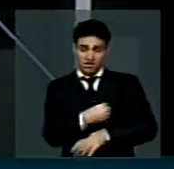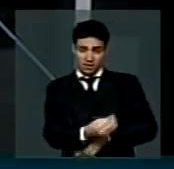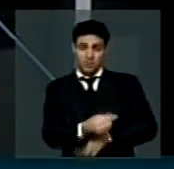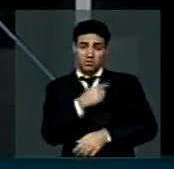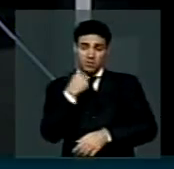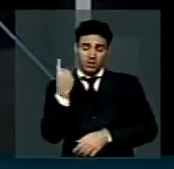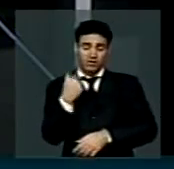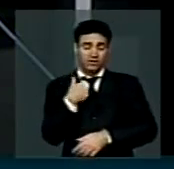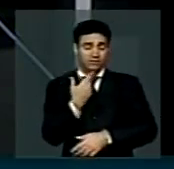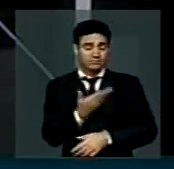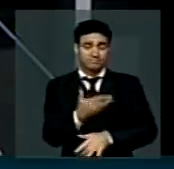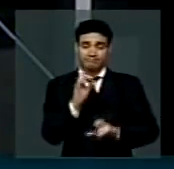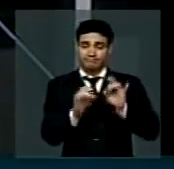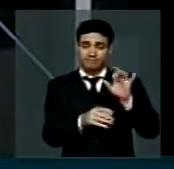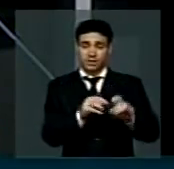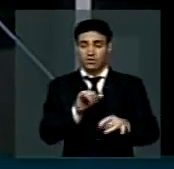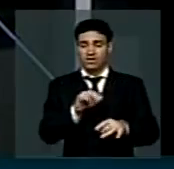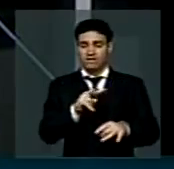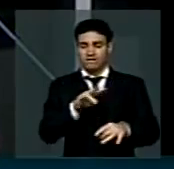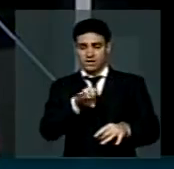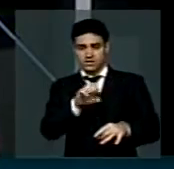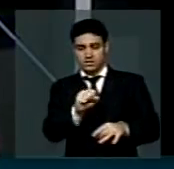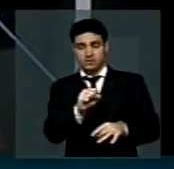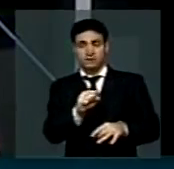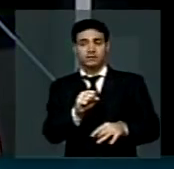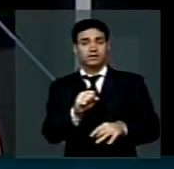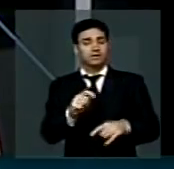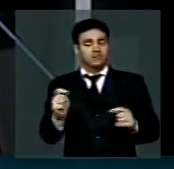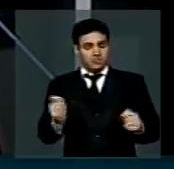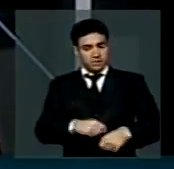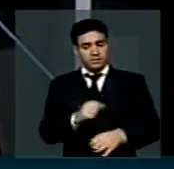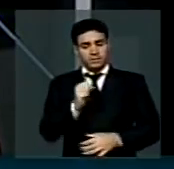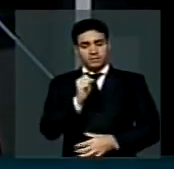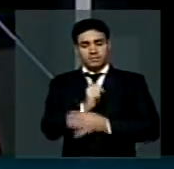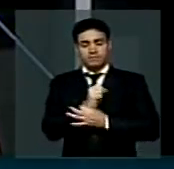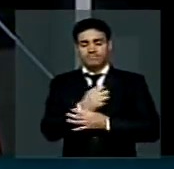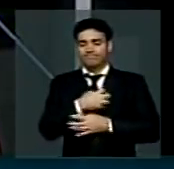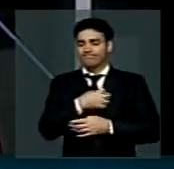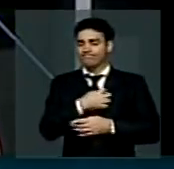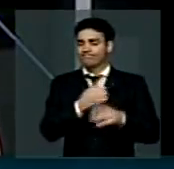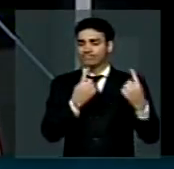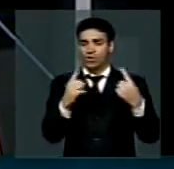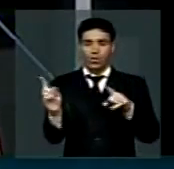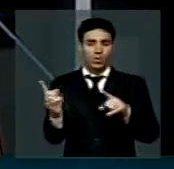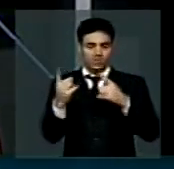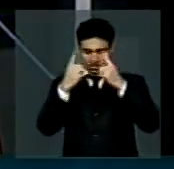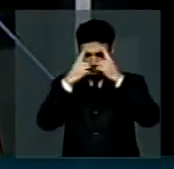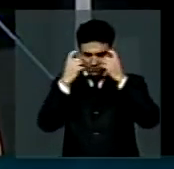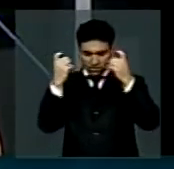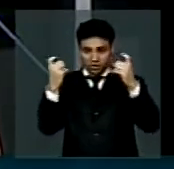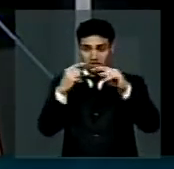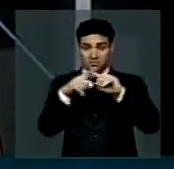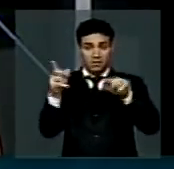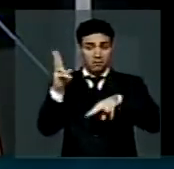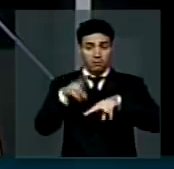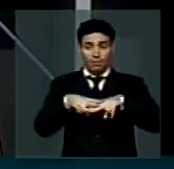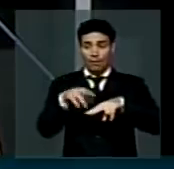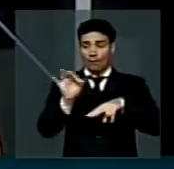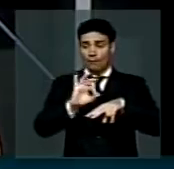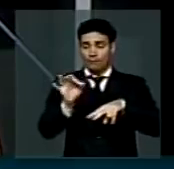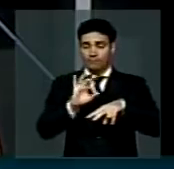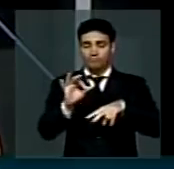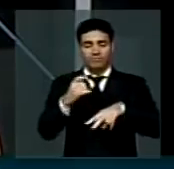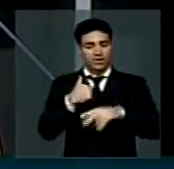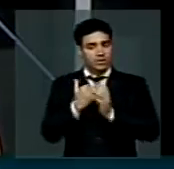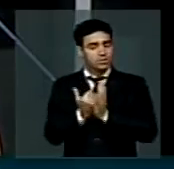com meu querido filho, posso garantir que minha indignação contra a violência e a impunidade só